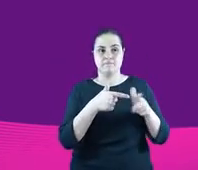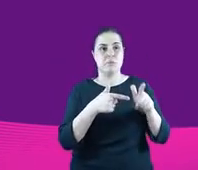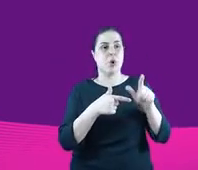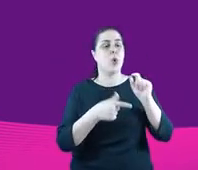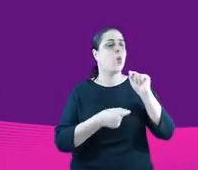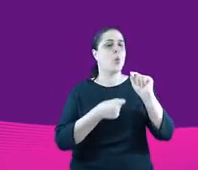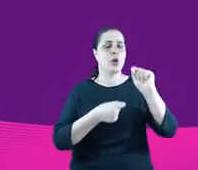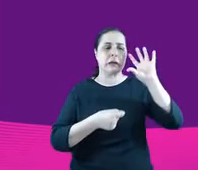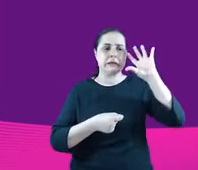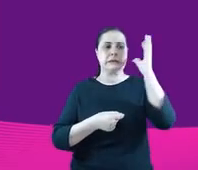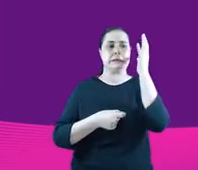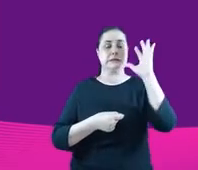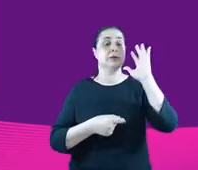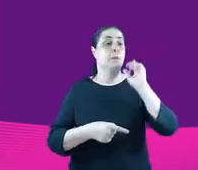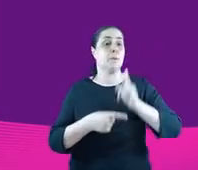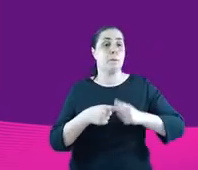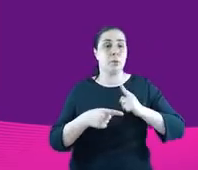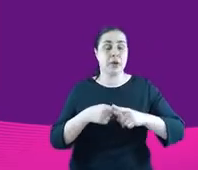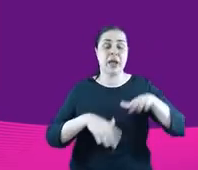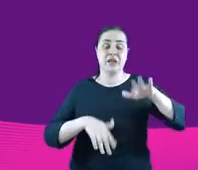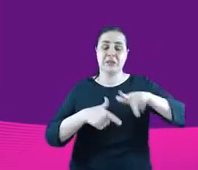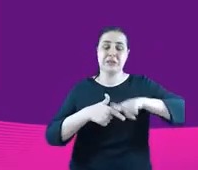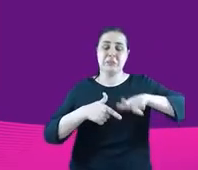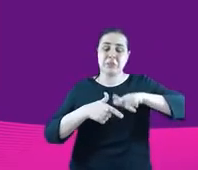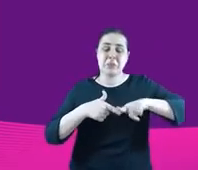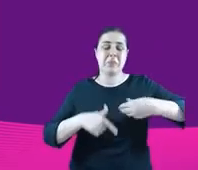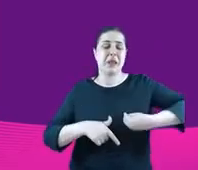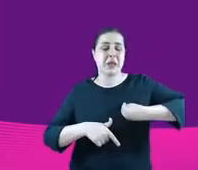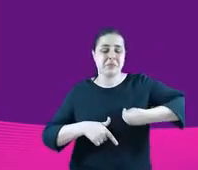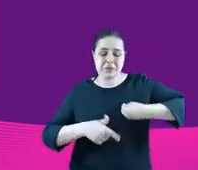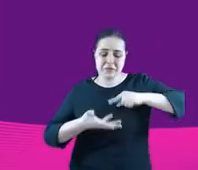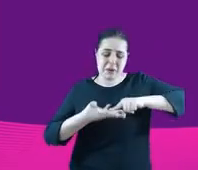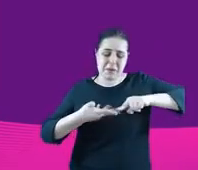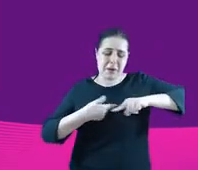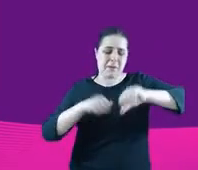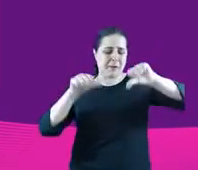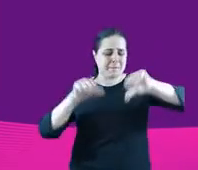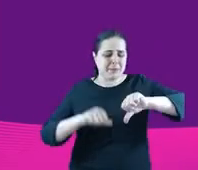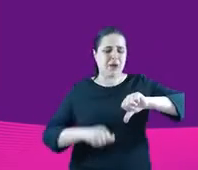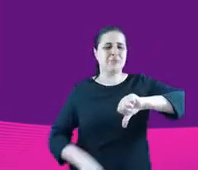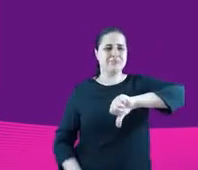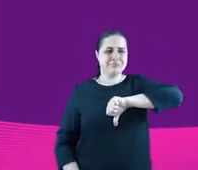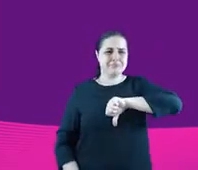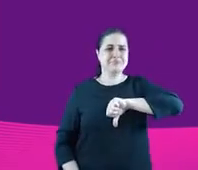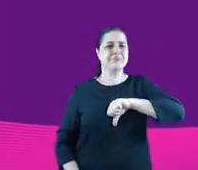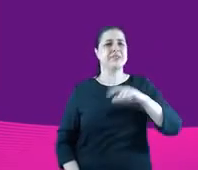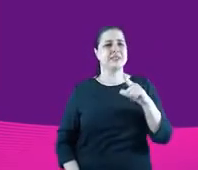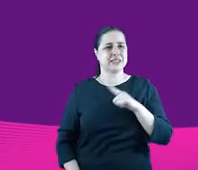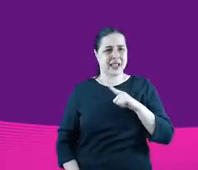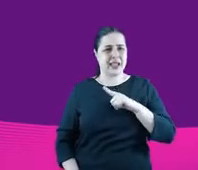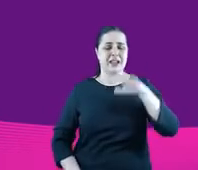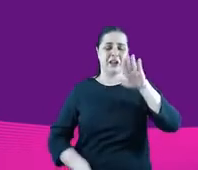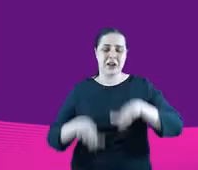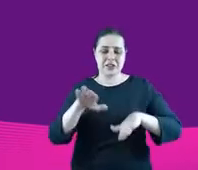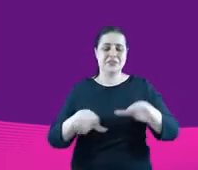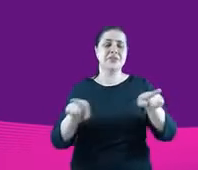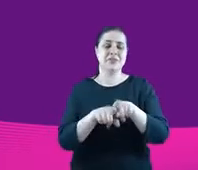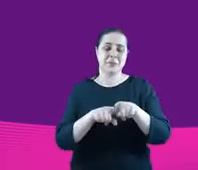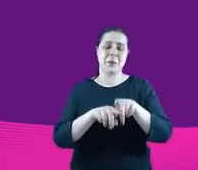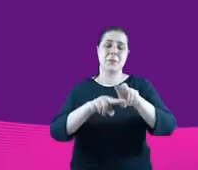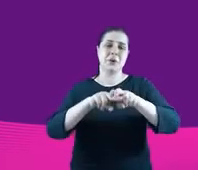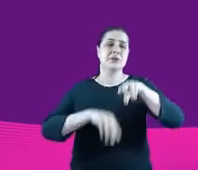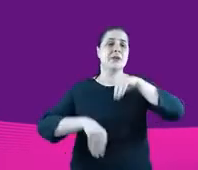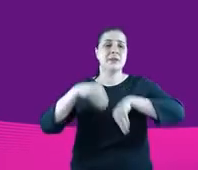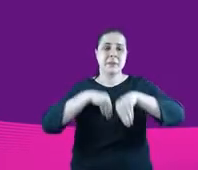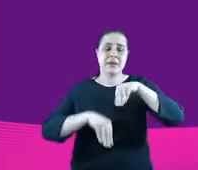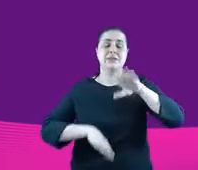sofre crises existenciais com diagnóstico, com tratamento, e ela pode, então, decorrente disso, ter depressão, ansiedade,